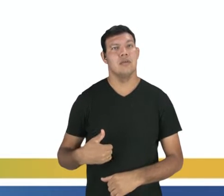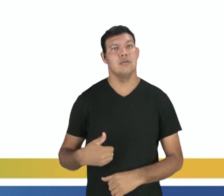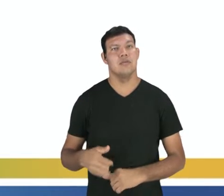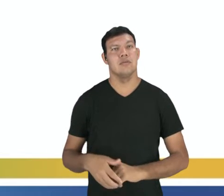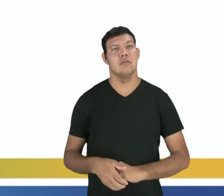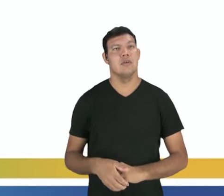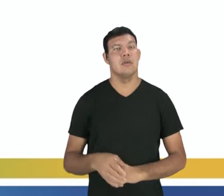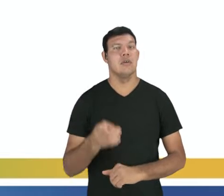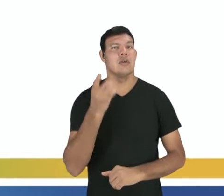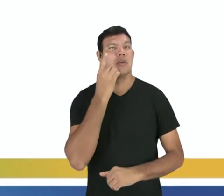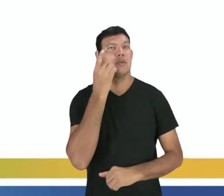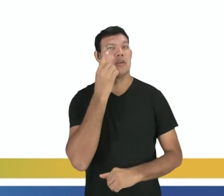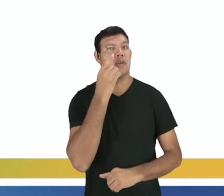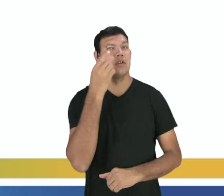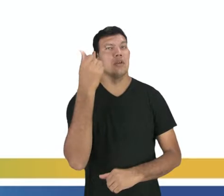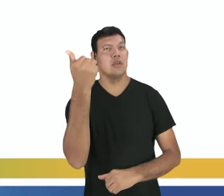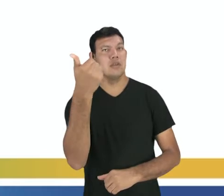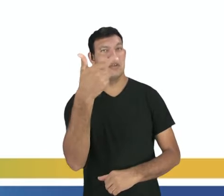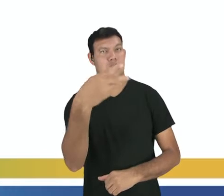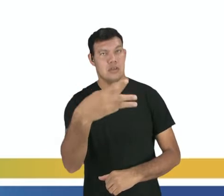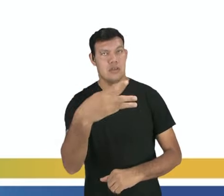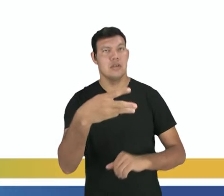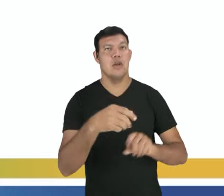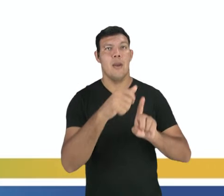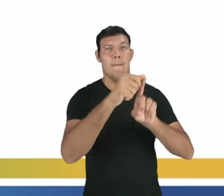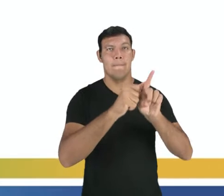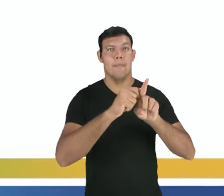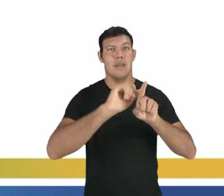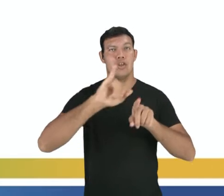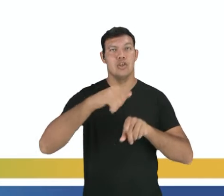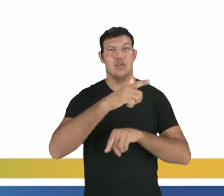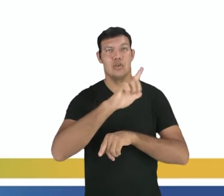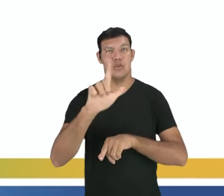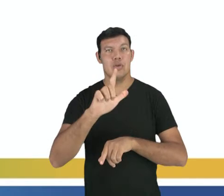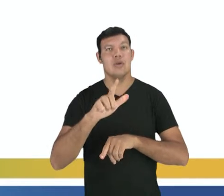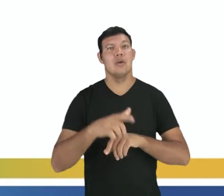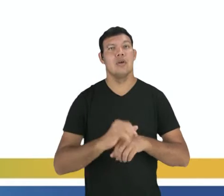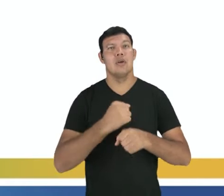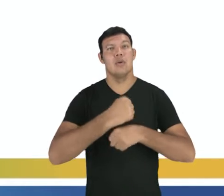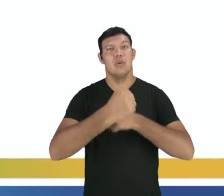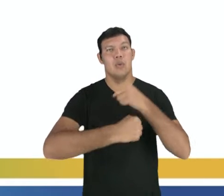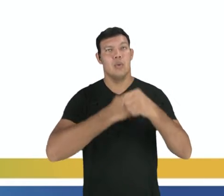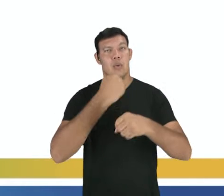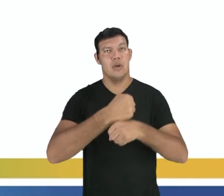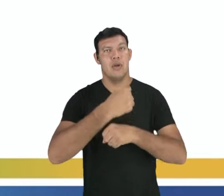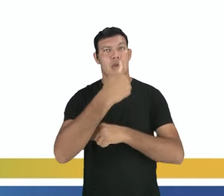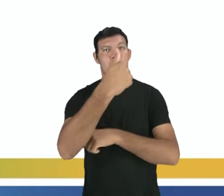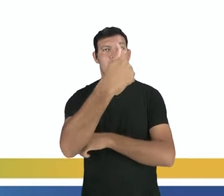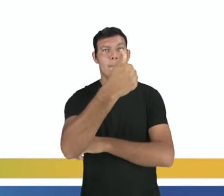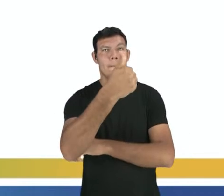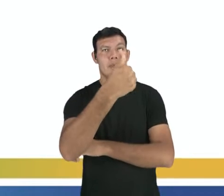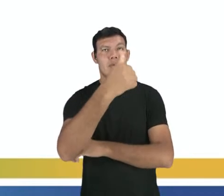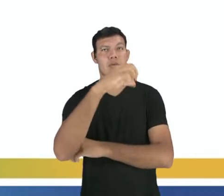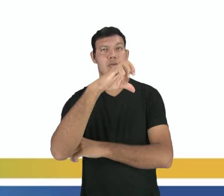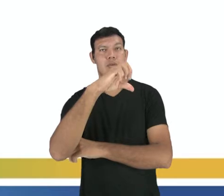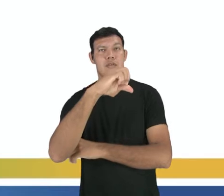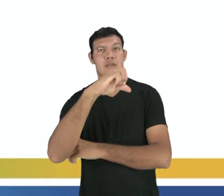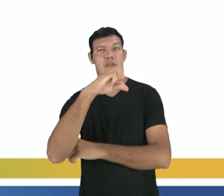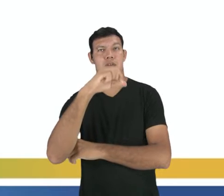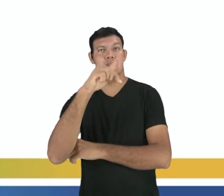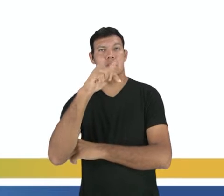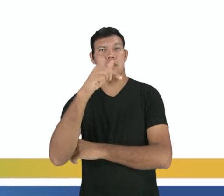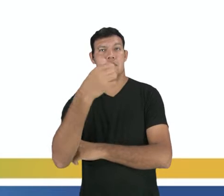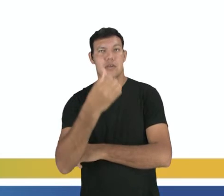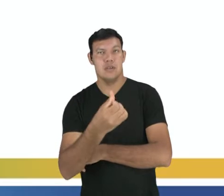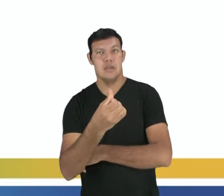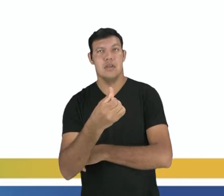também é empregada para indicar a ocultação de verbo, chamado de zeugma, ou outro termo que é a elipse. Por exemplo,